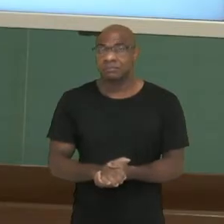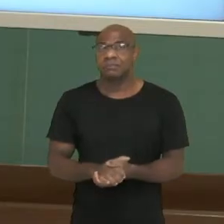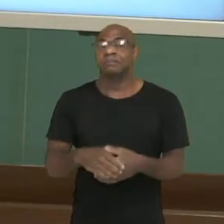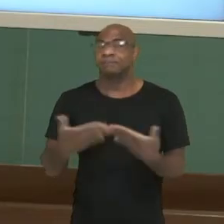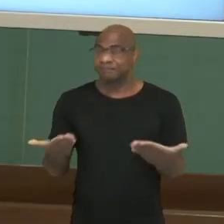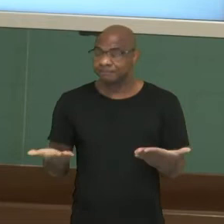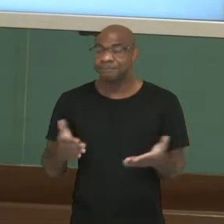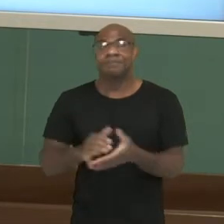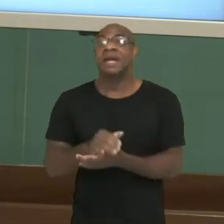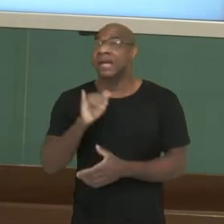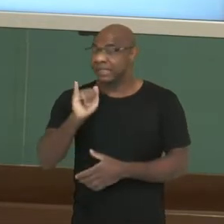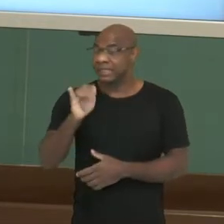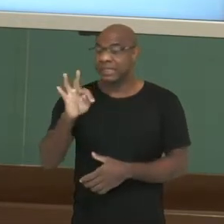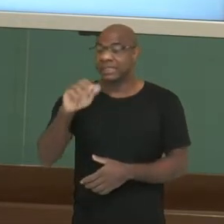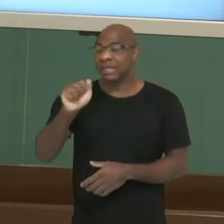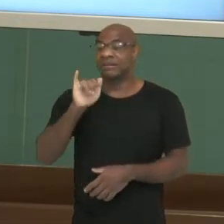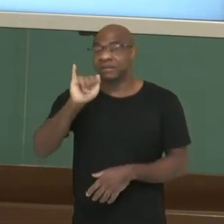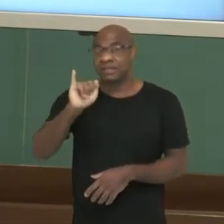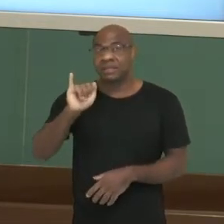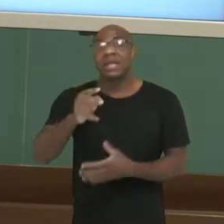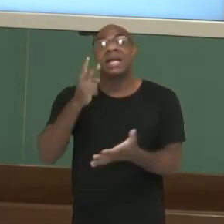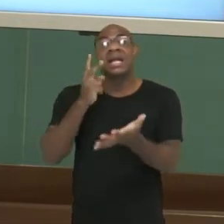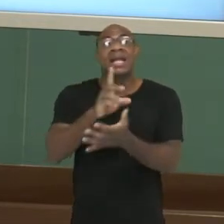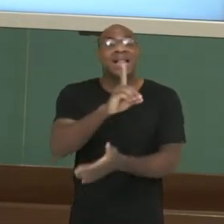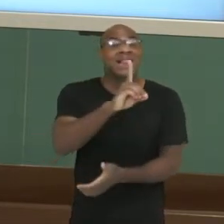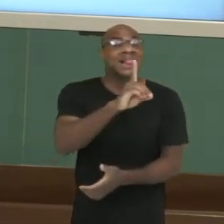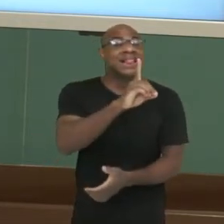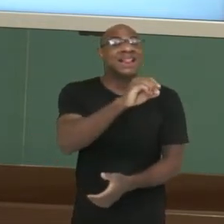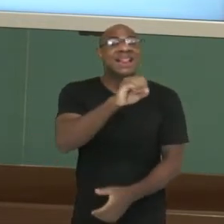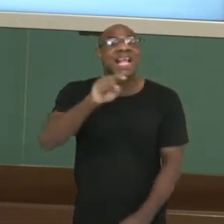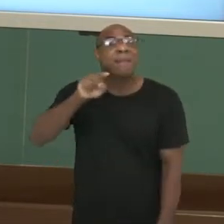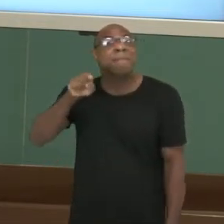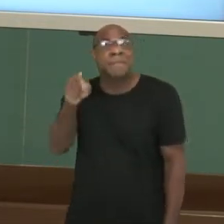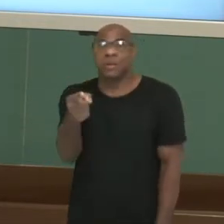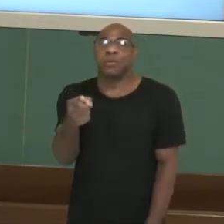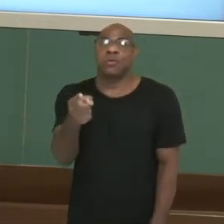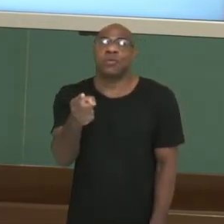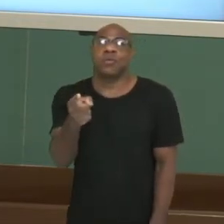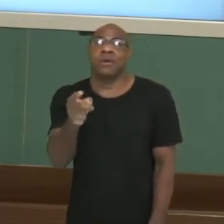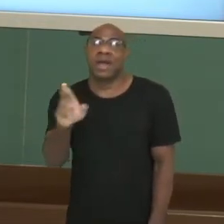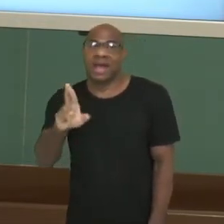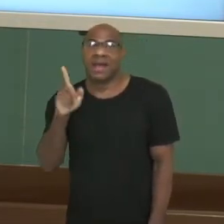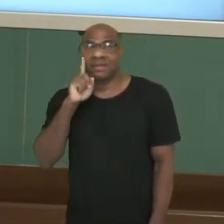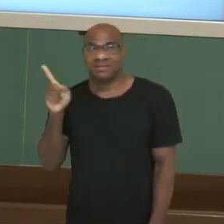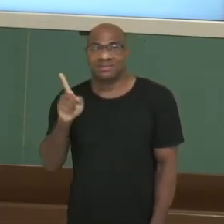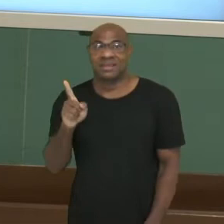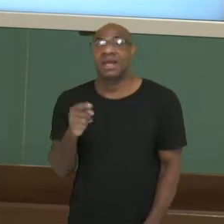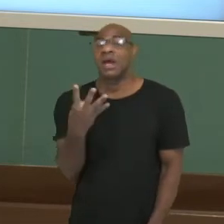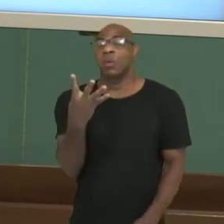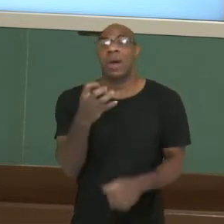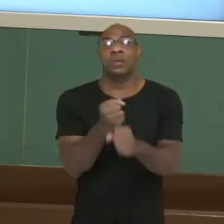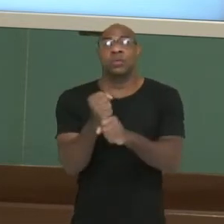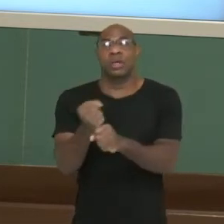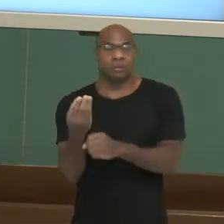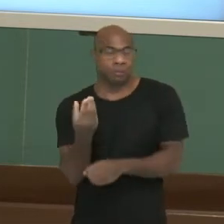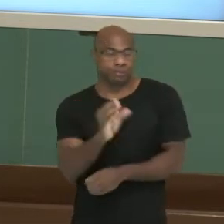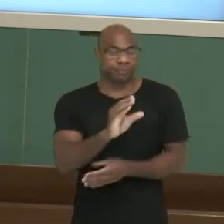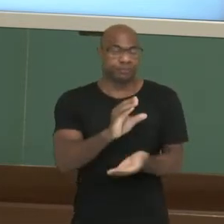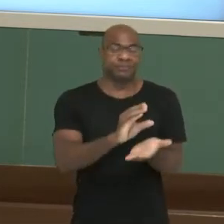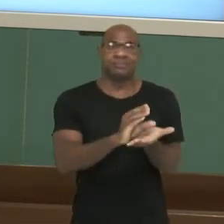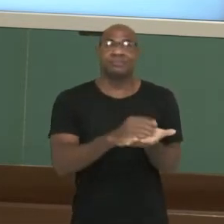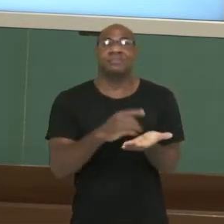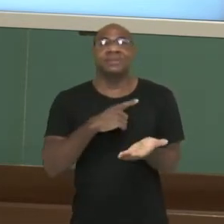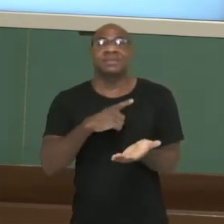Isso mesmo. 100 mil reais. Então, o investimento é 100 mil reais num período de 4 anos, que